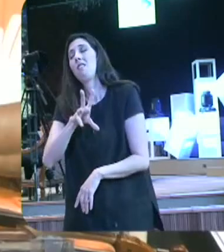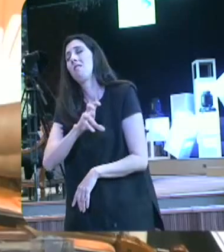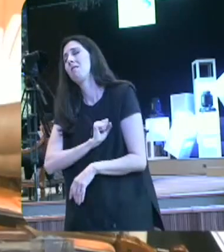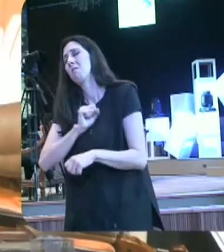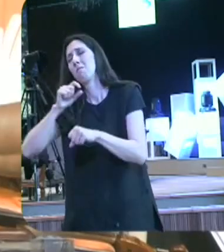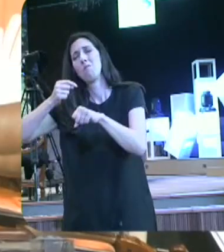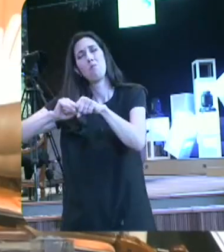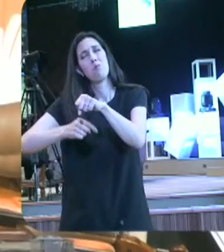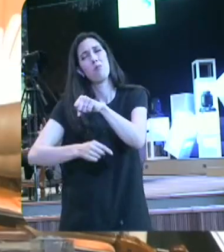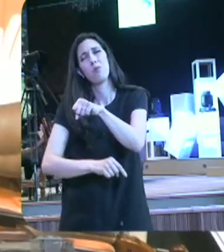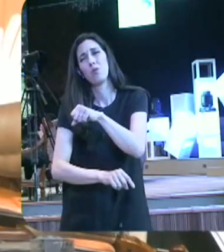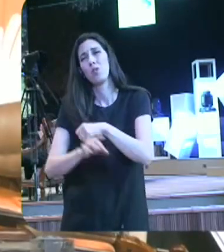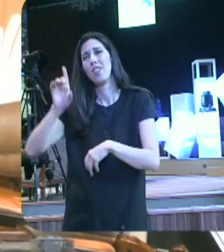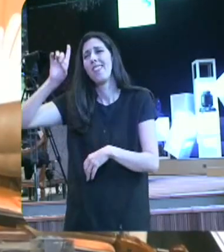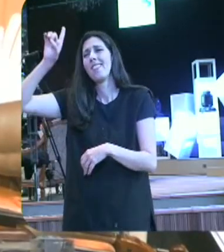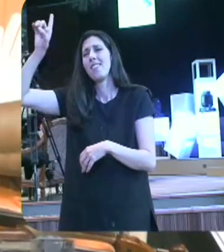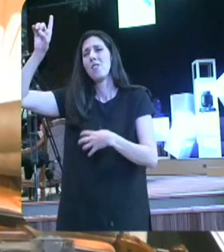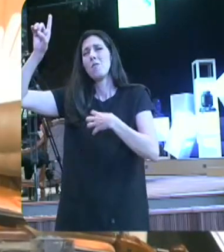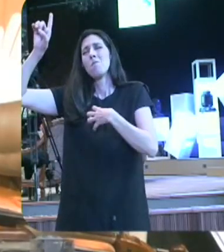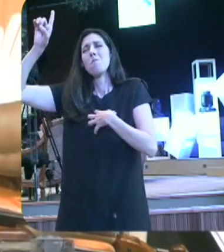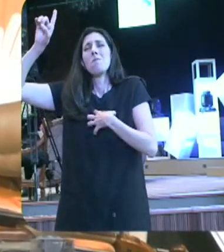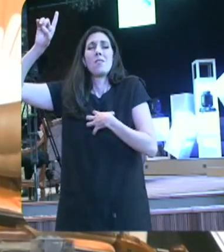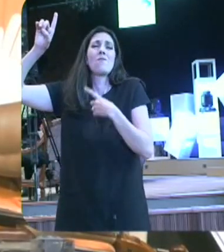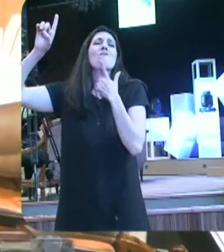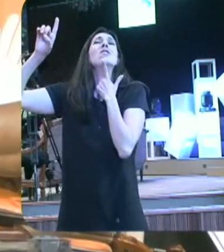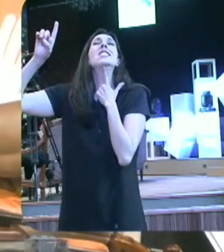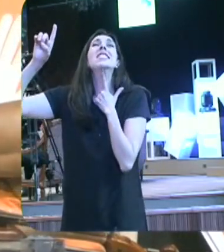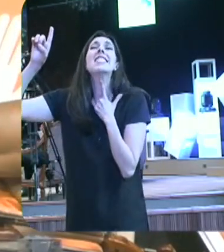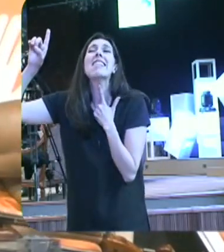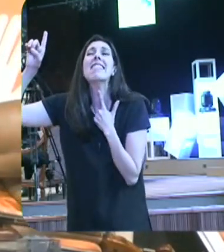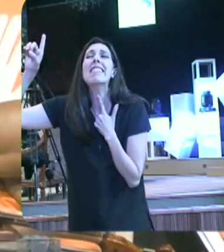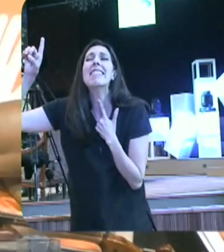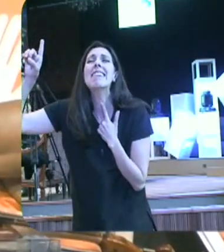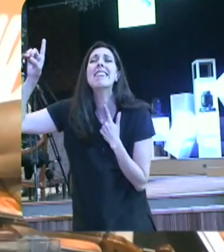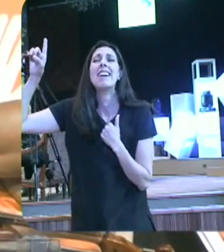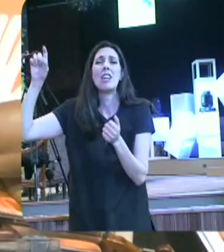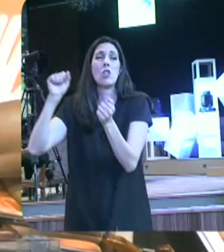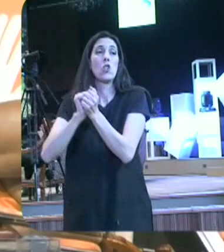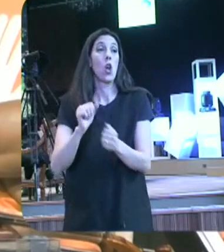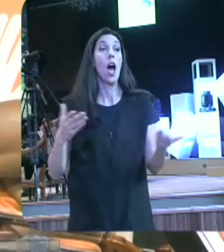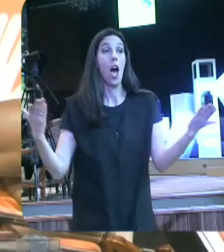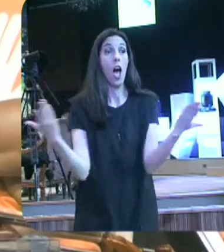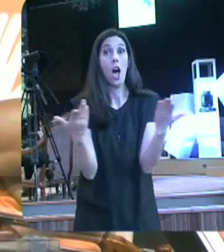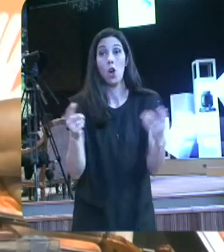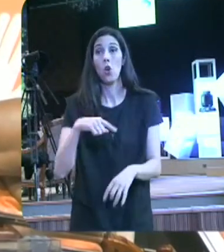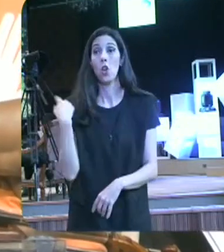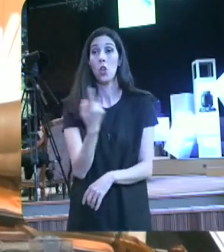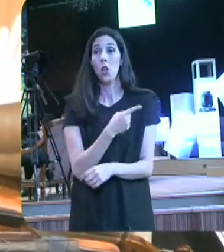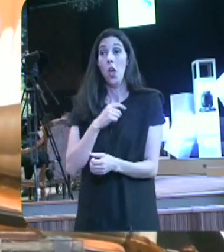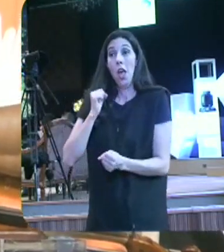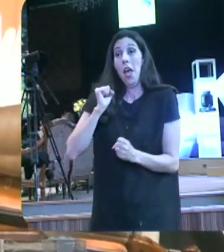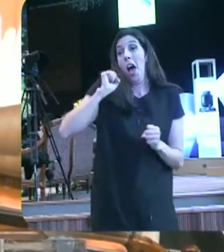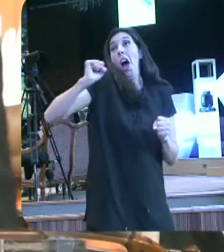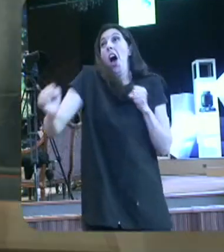por você dói nele. Então, pula no colo do